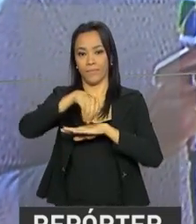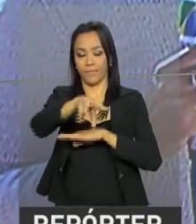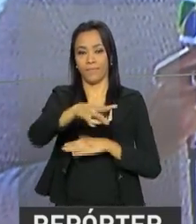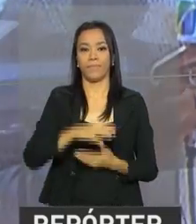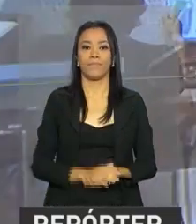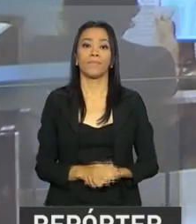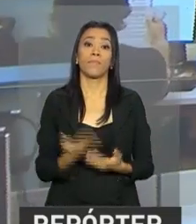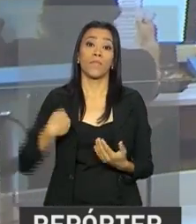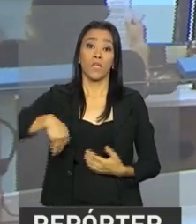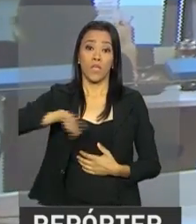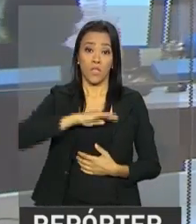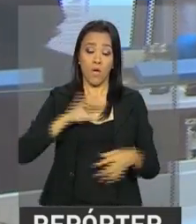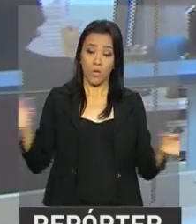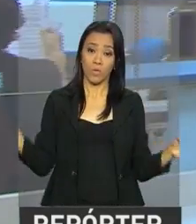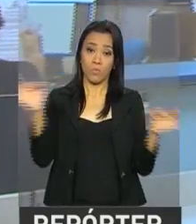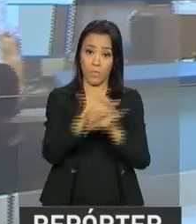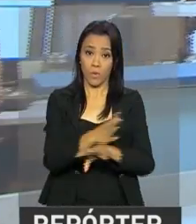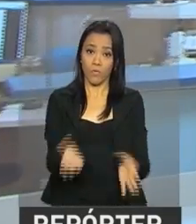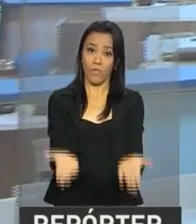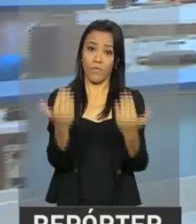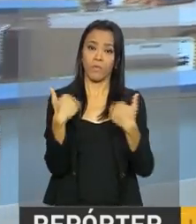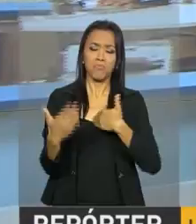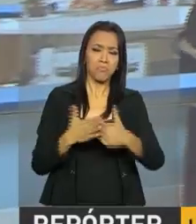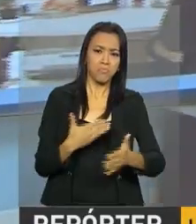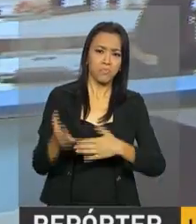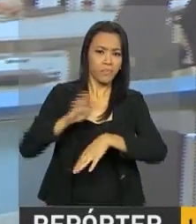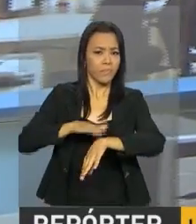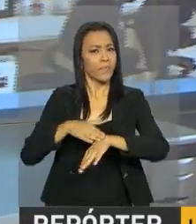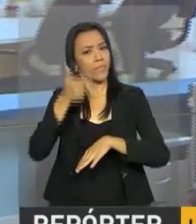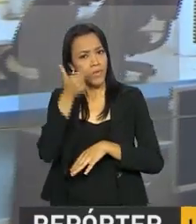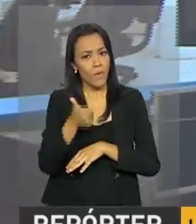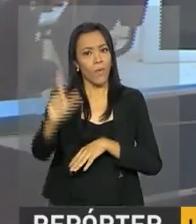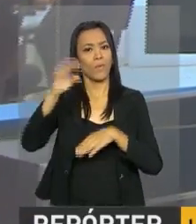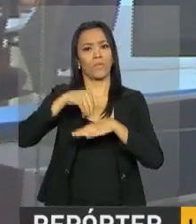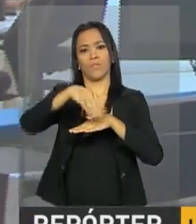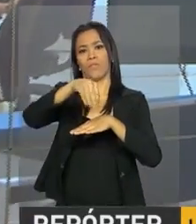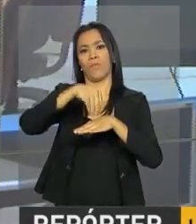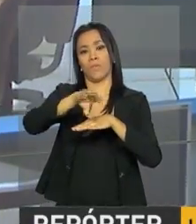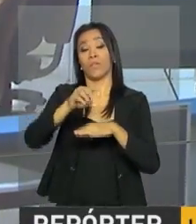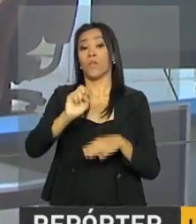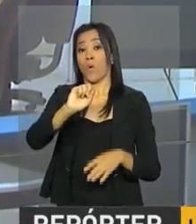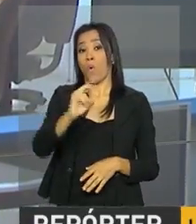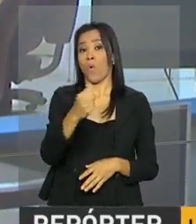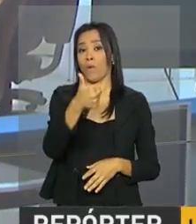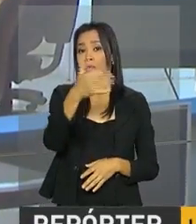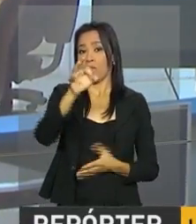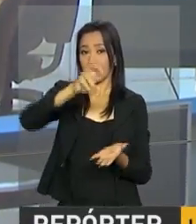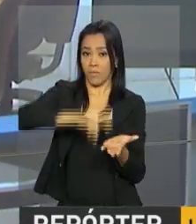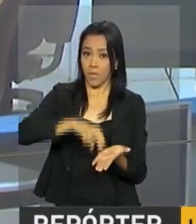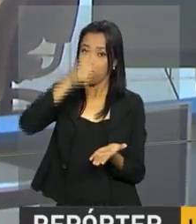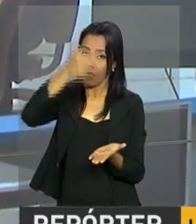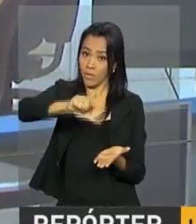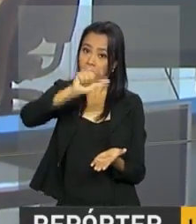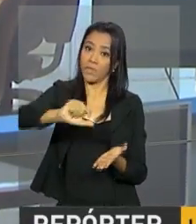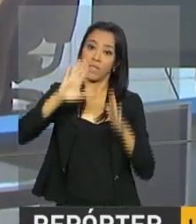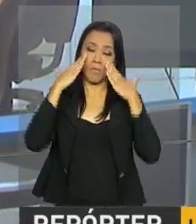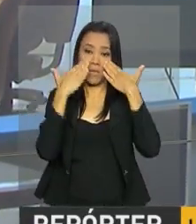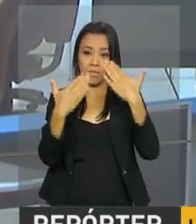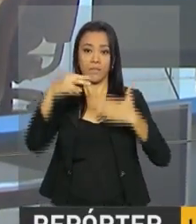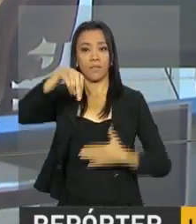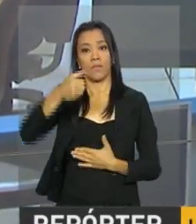informações. E nós ficamos por aqui, voltamos a qualquer momento com outras informações ou às 10 da manhã na próxima edição do